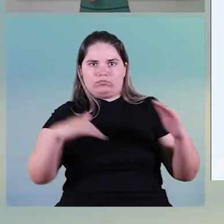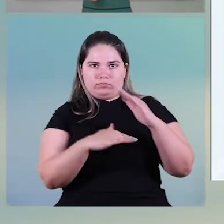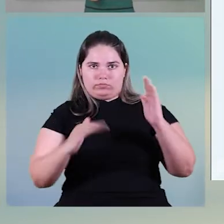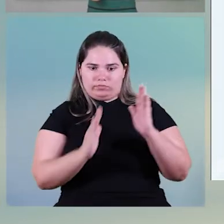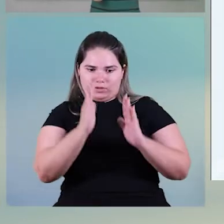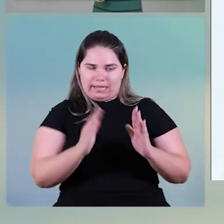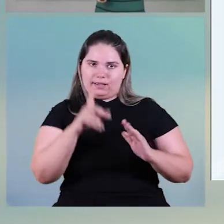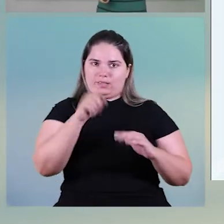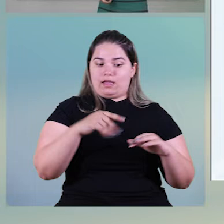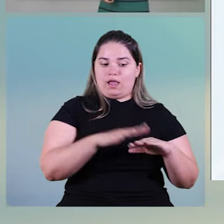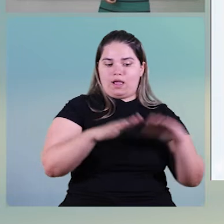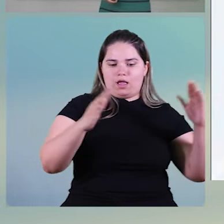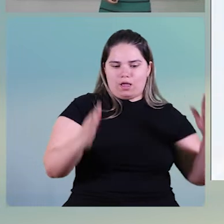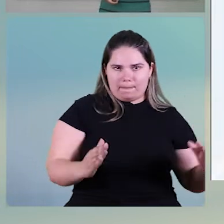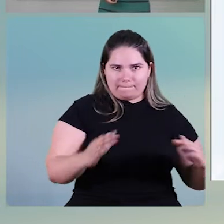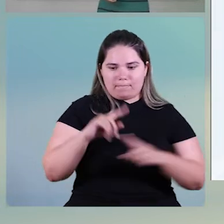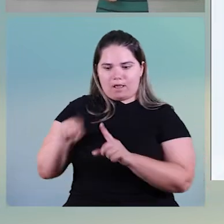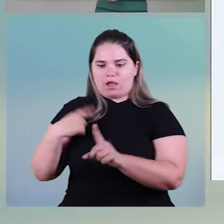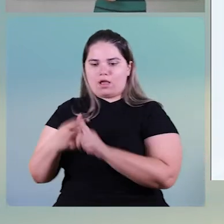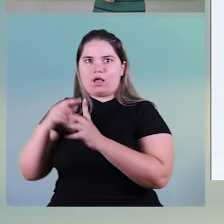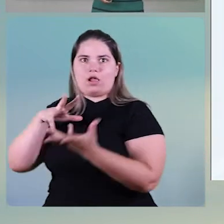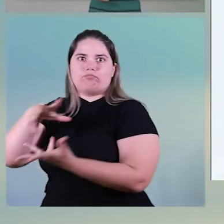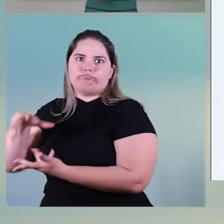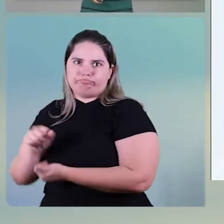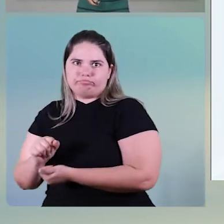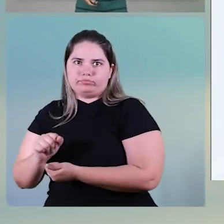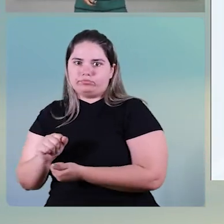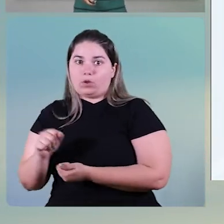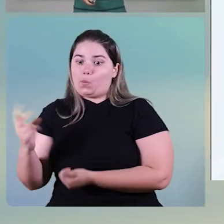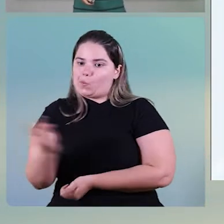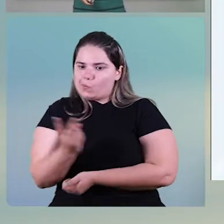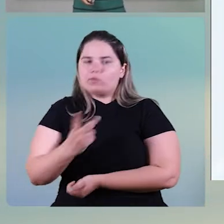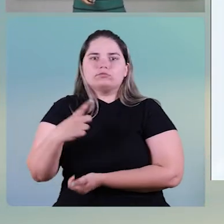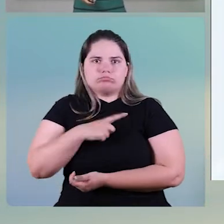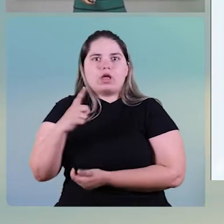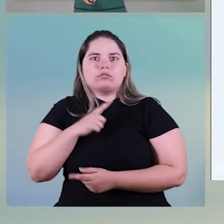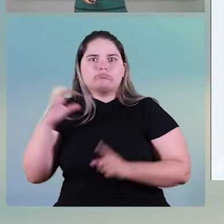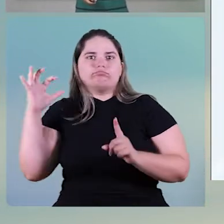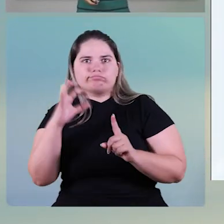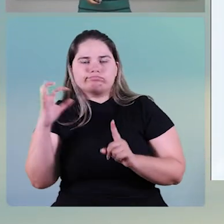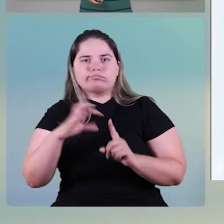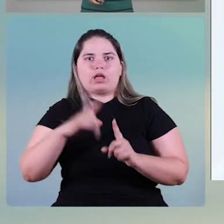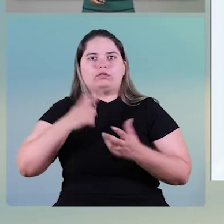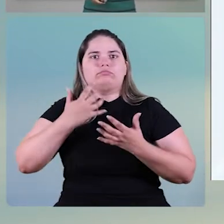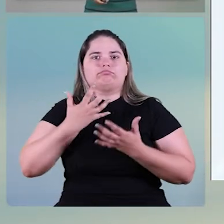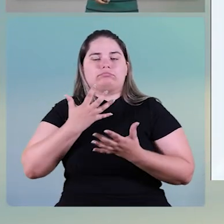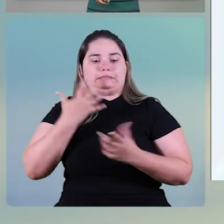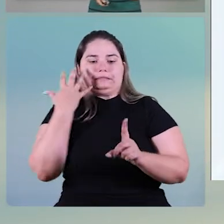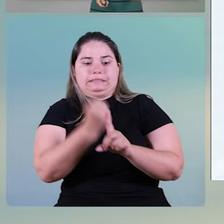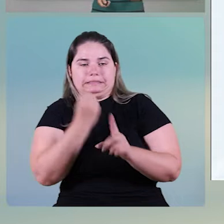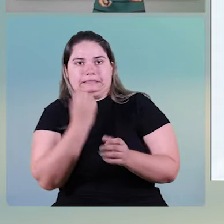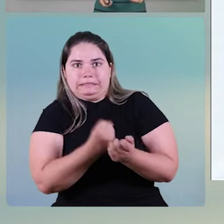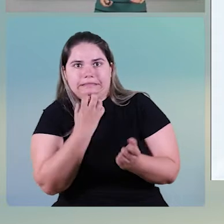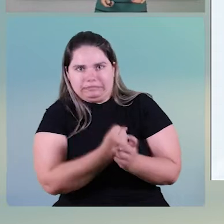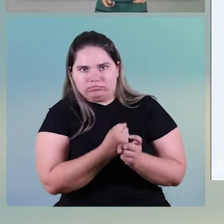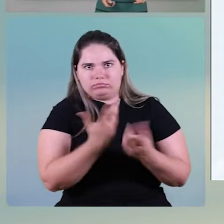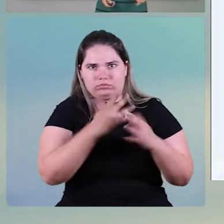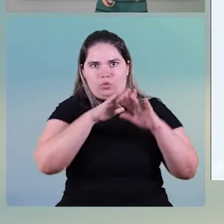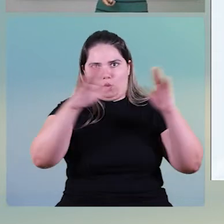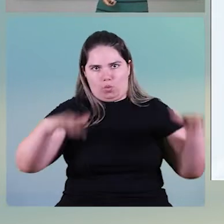essas duas forças estão agindo sobre a caixa. E aí então eu posso calcular a resultante delas